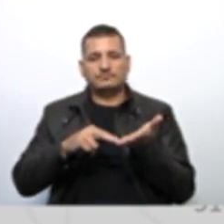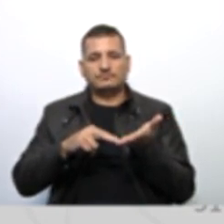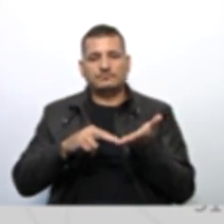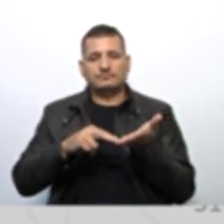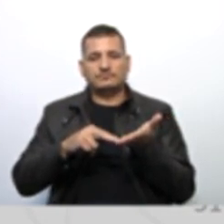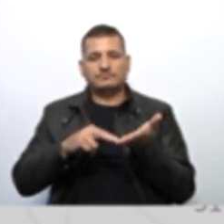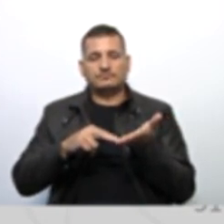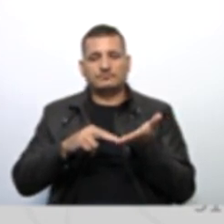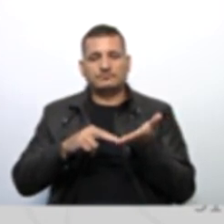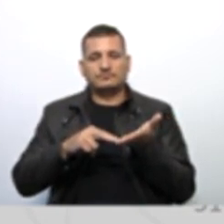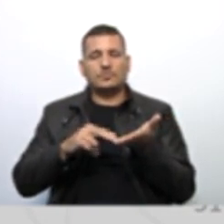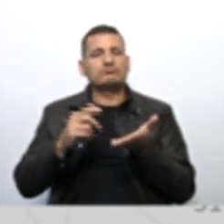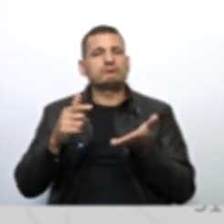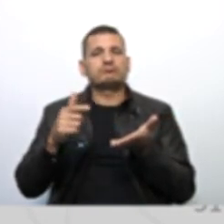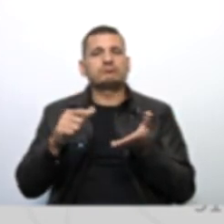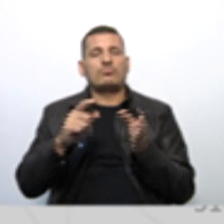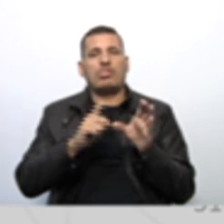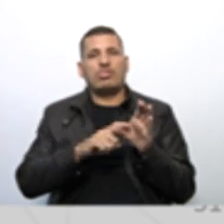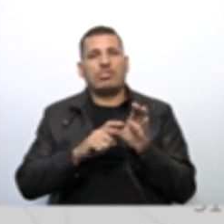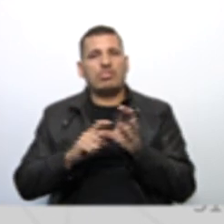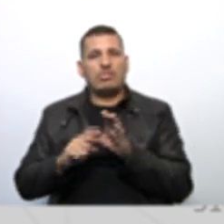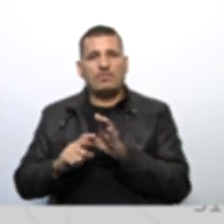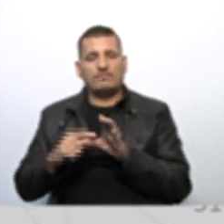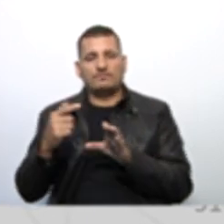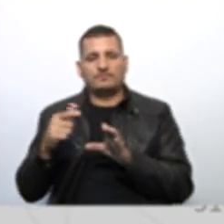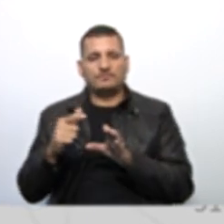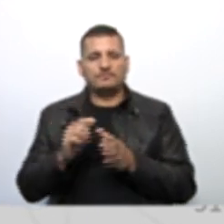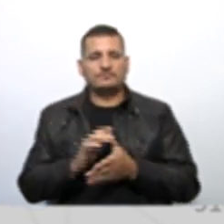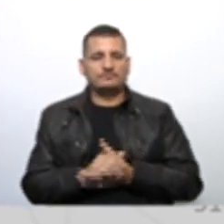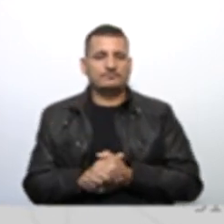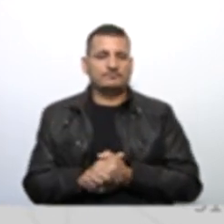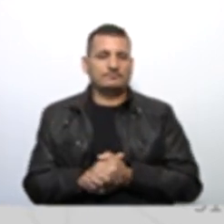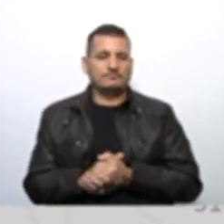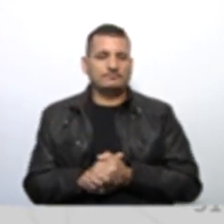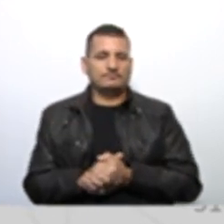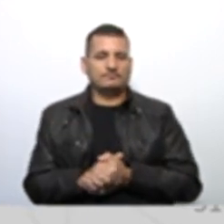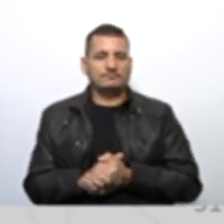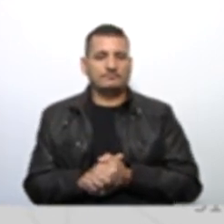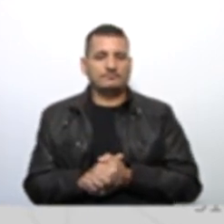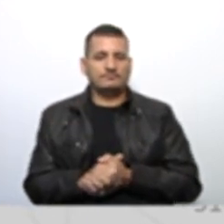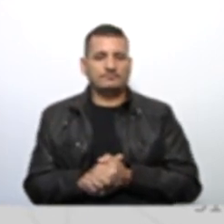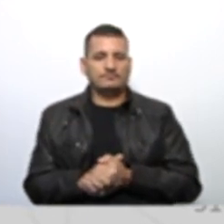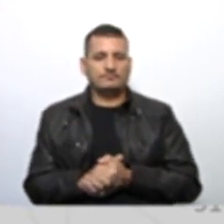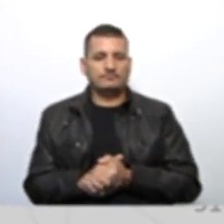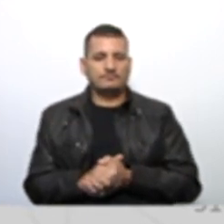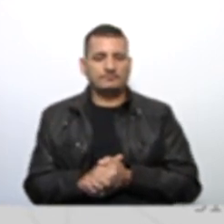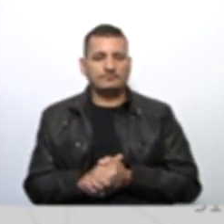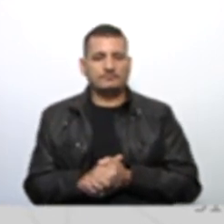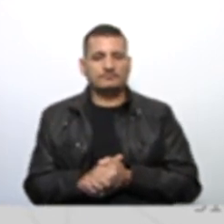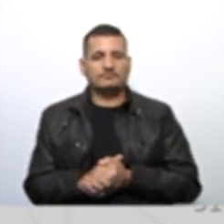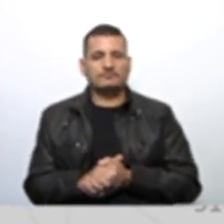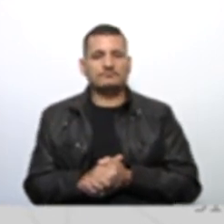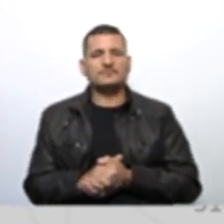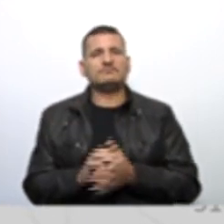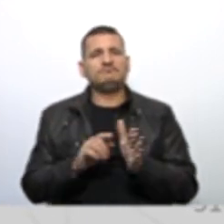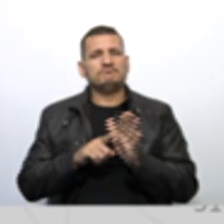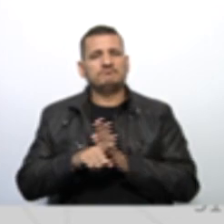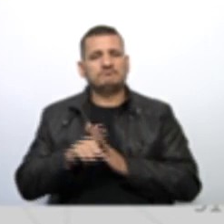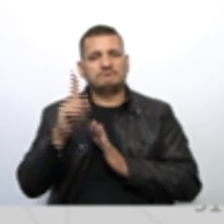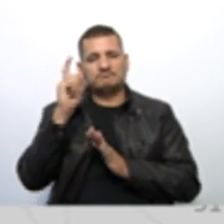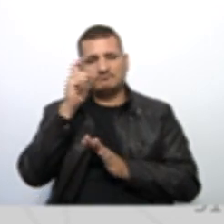não depende da outra para o seu funcionamento. E aí, professor, como é que foi a participação aí do... Pergunta difícil, hein,